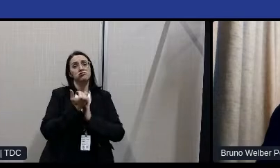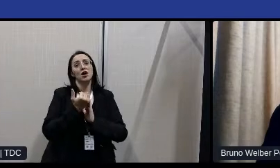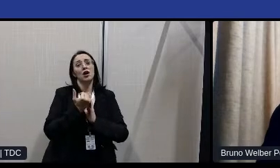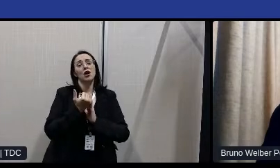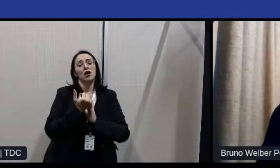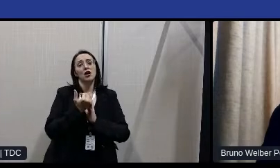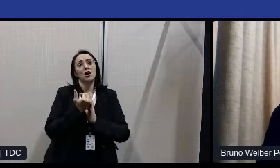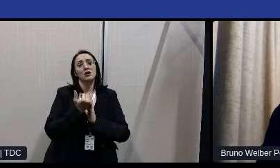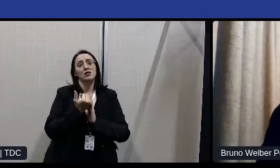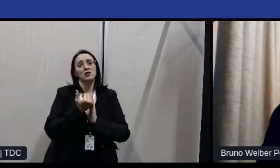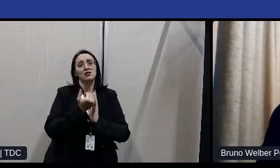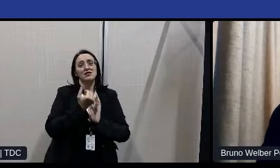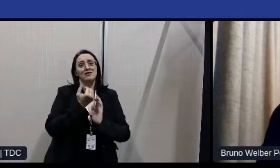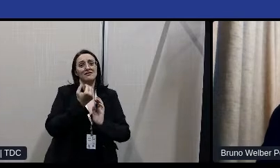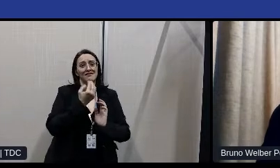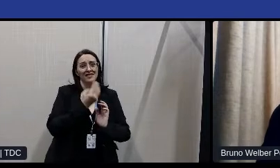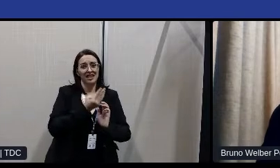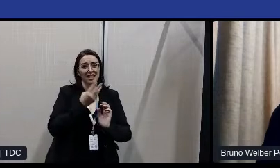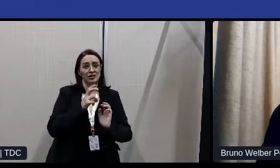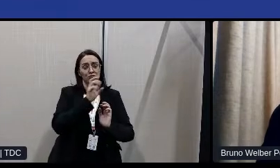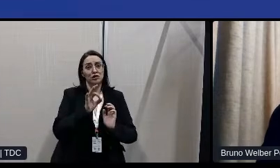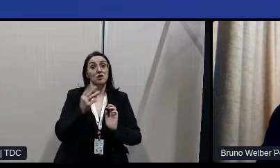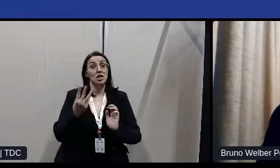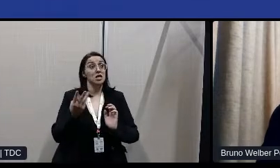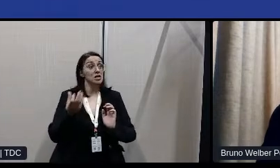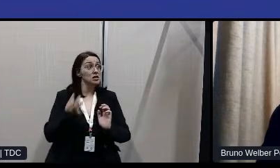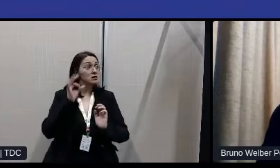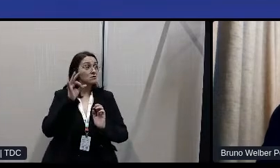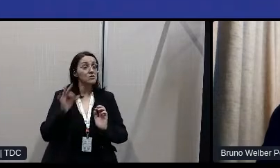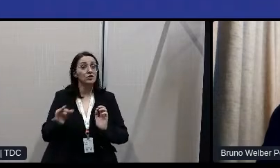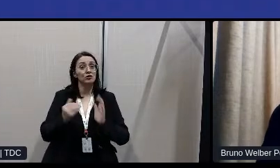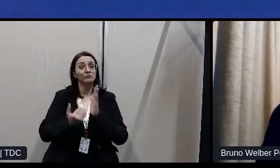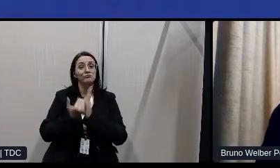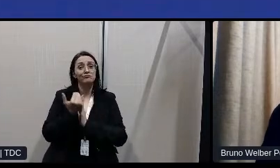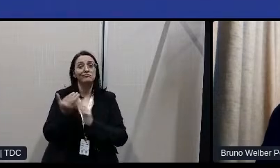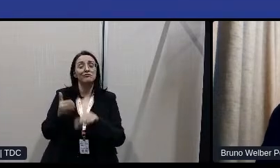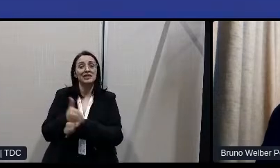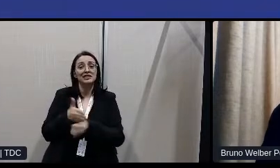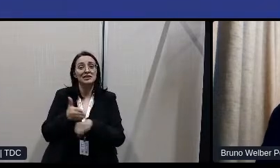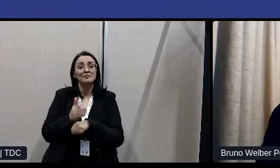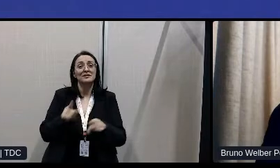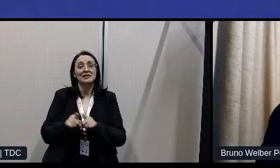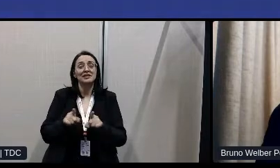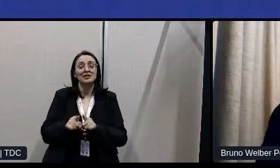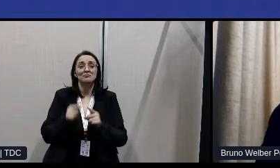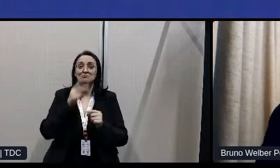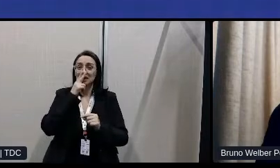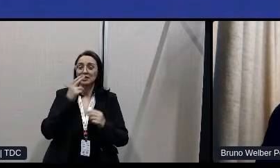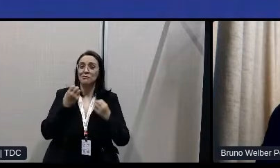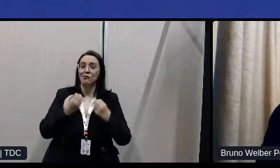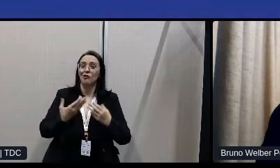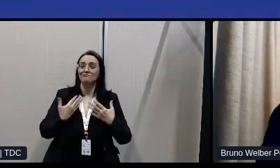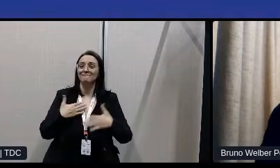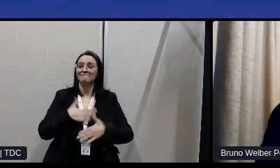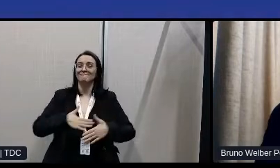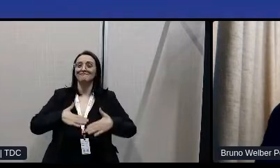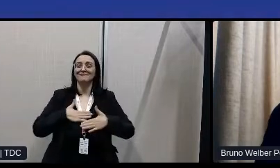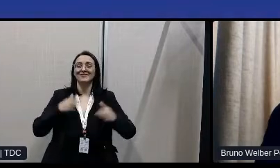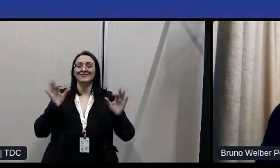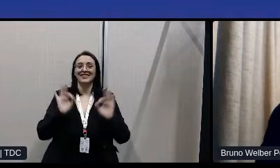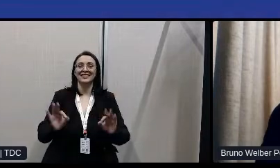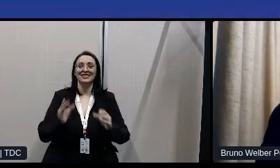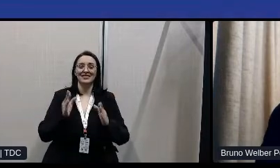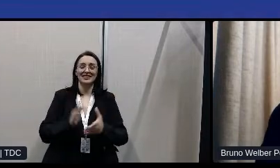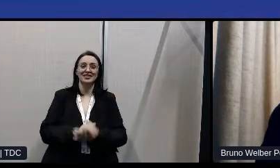para 35% das mulheres que responderam à pesquisa, que participaram, ficou muito bom, a gente ficou muito feliz com isso. Claro,